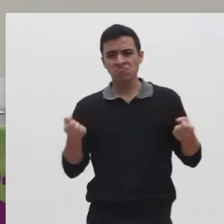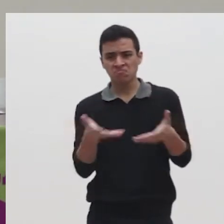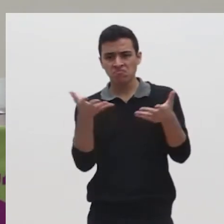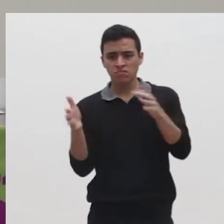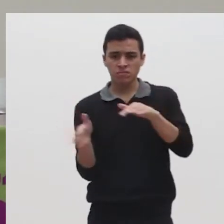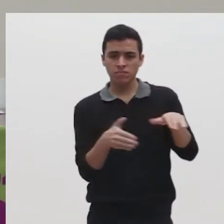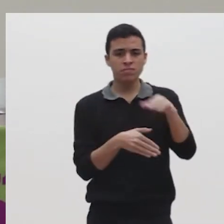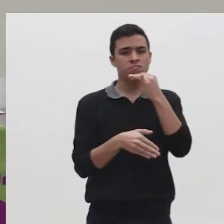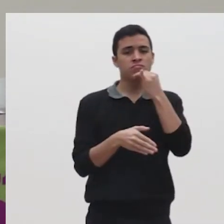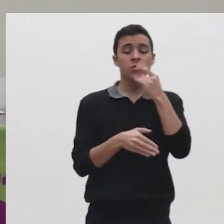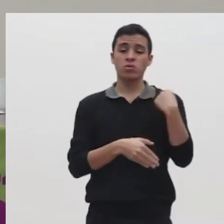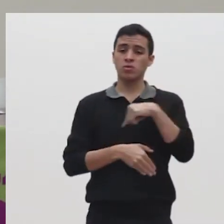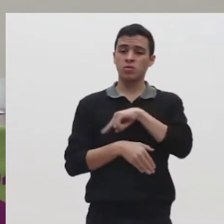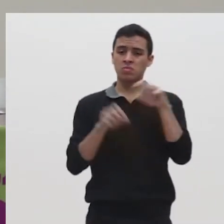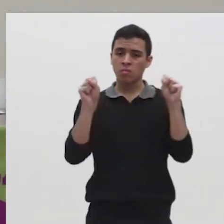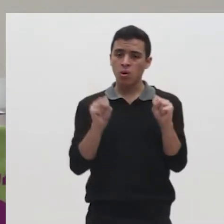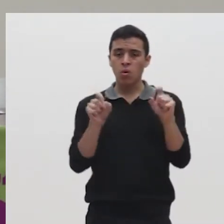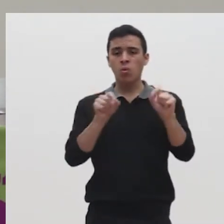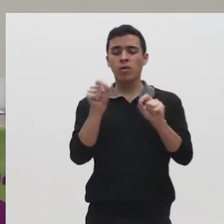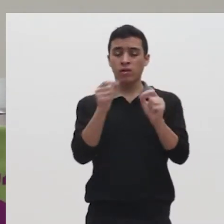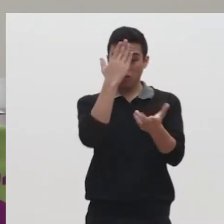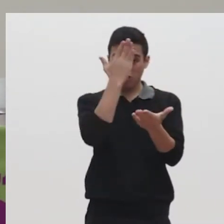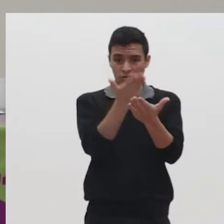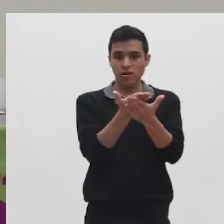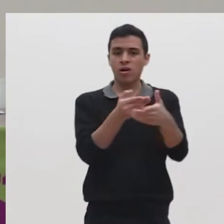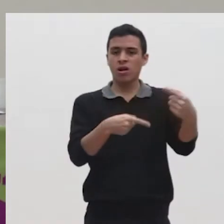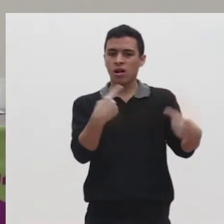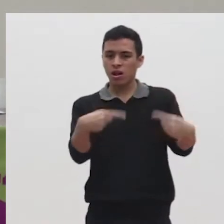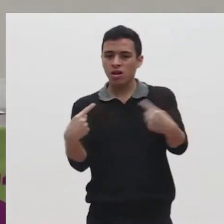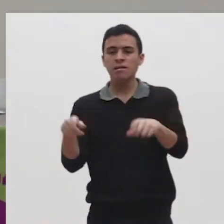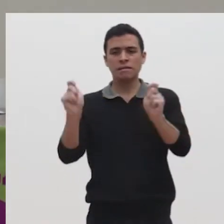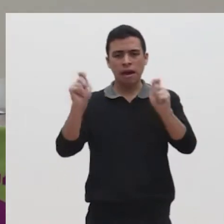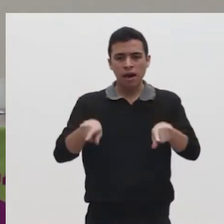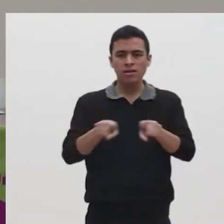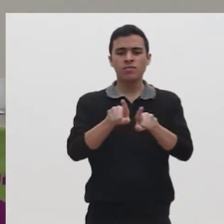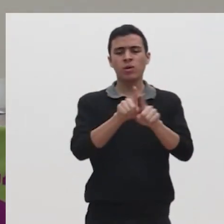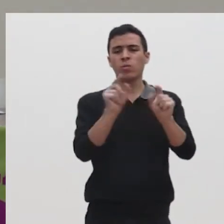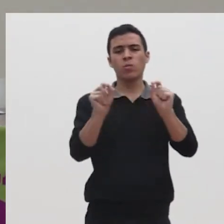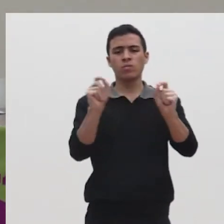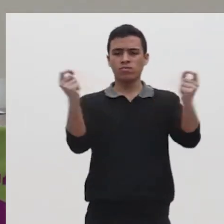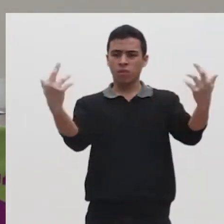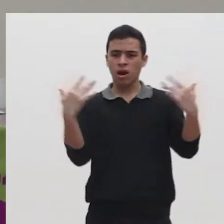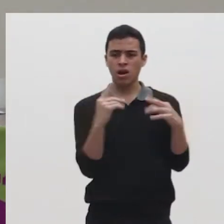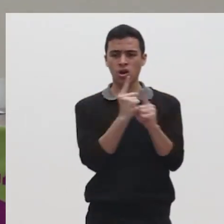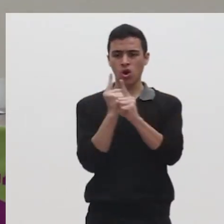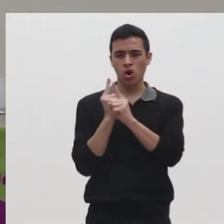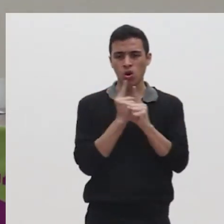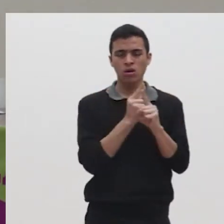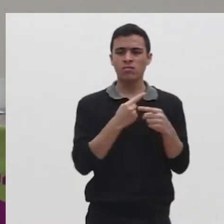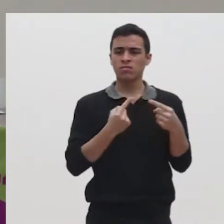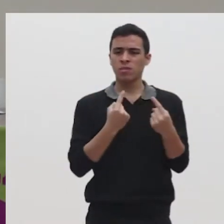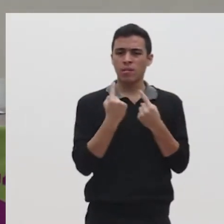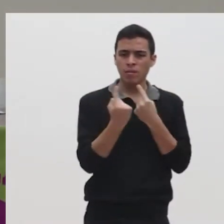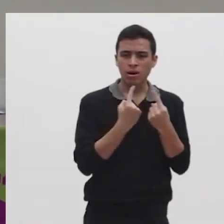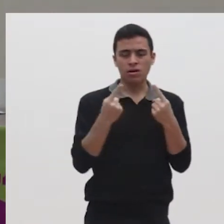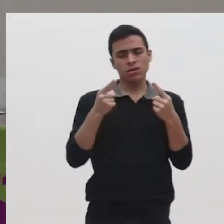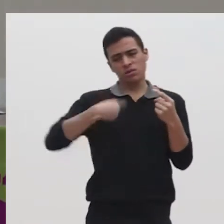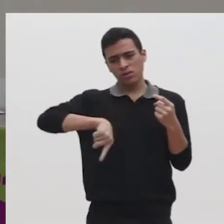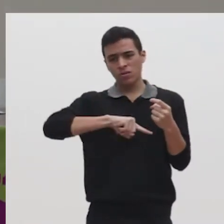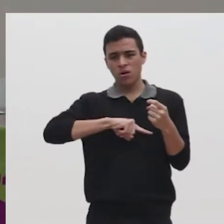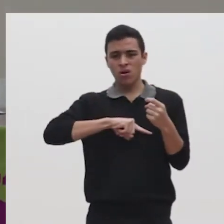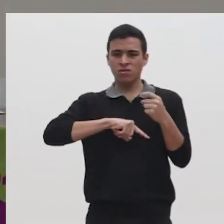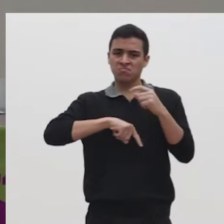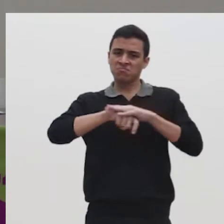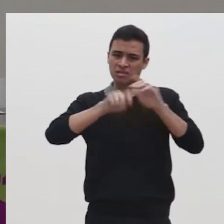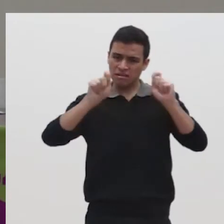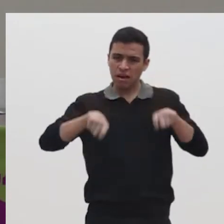alguma coisa a mais, que nós podemos confiar na política, no encontro, no diálogo, que nós podemos, né?